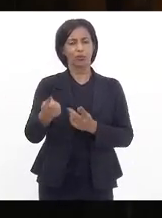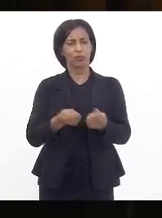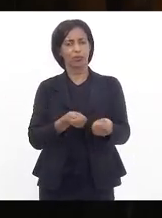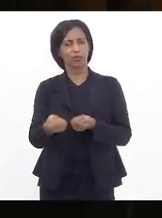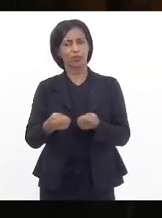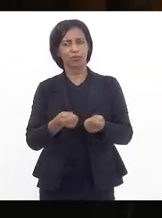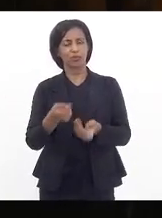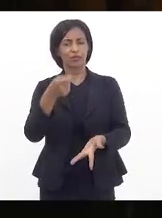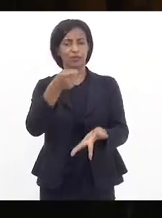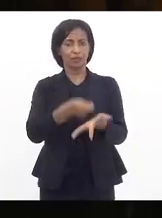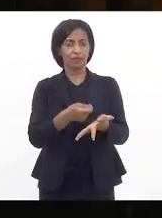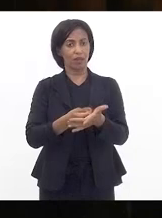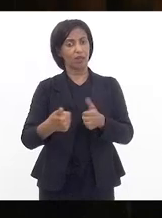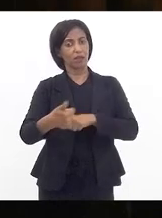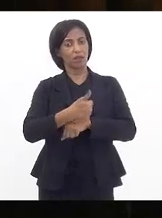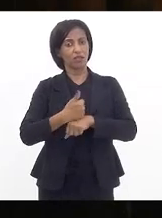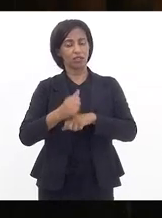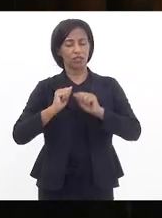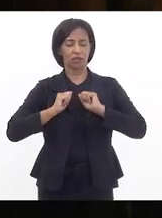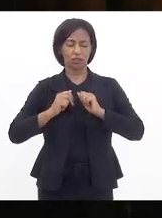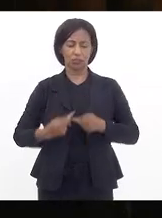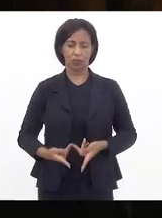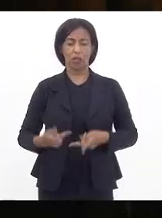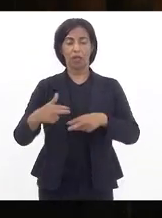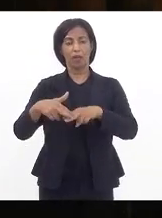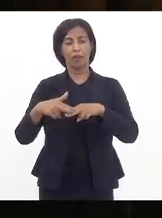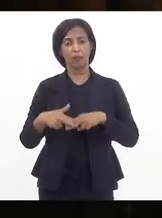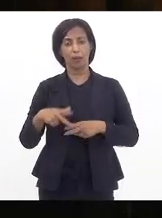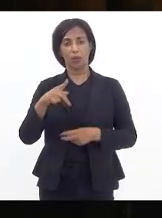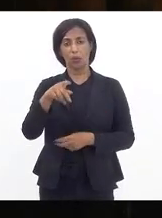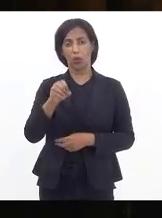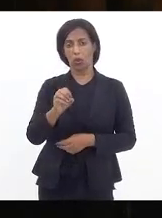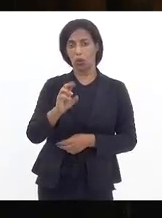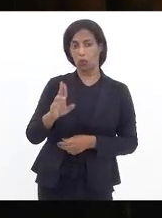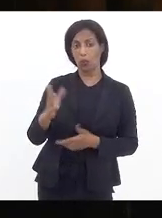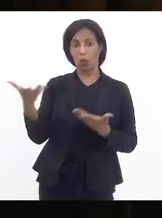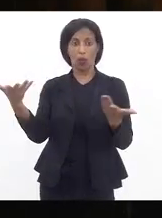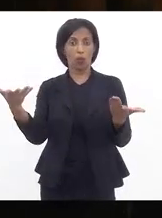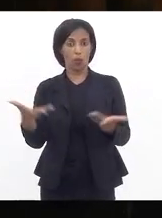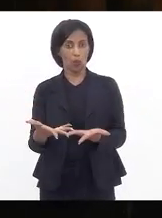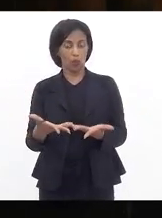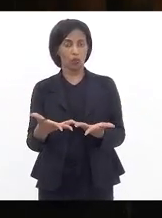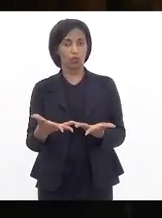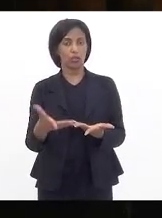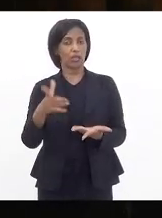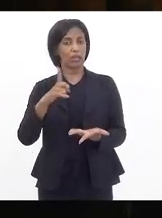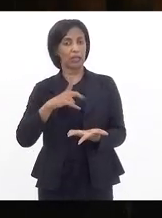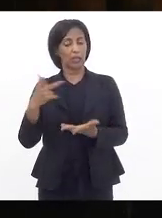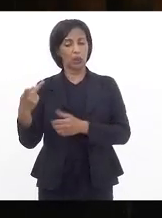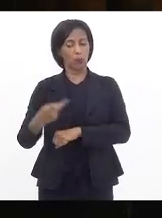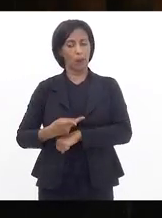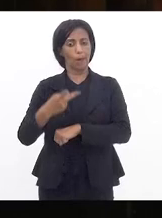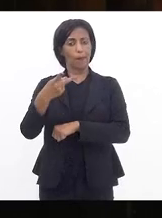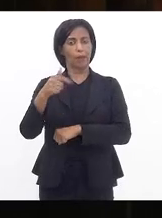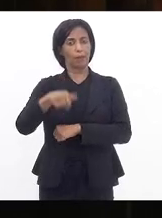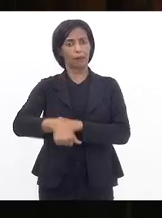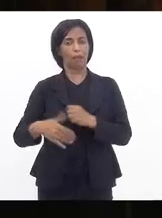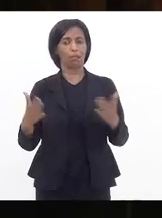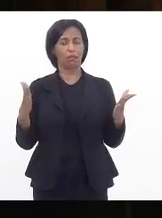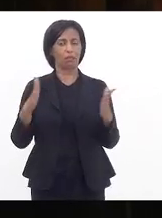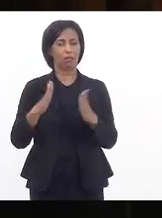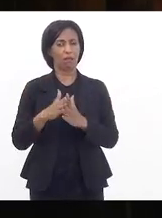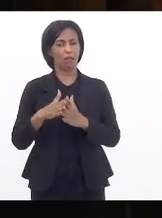economia que Garanta a dignidade humana é por isso que o povo Singer hoje ter como a premiação dessa